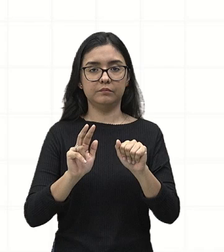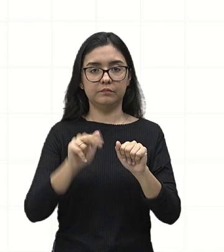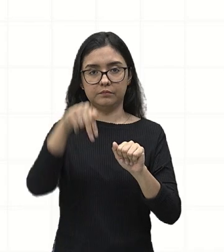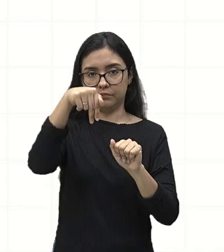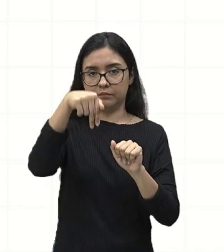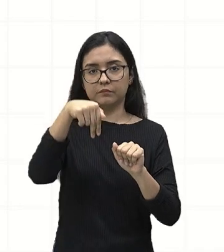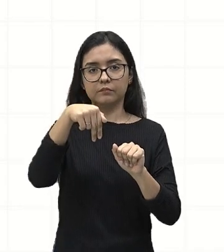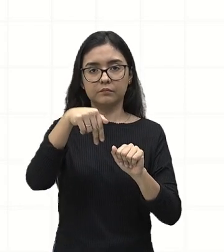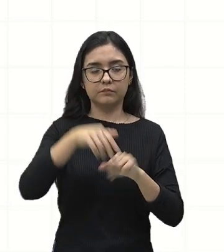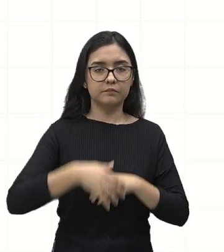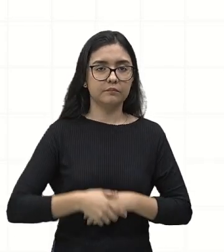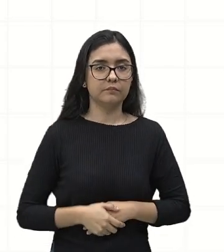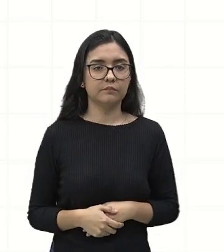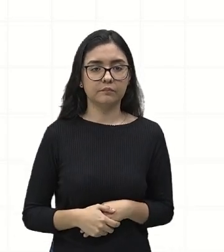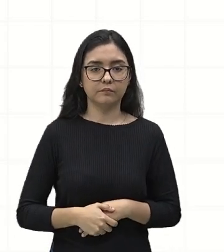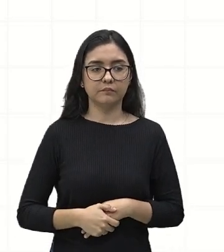N.